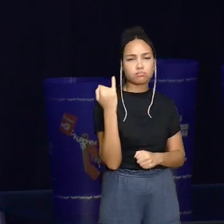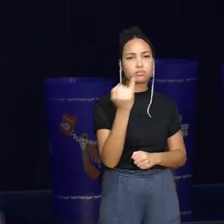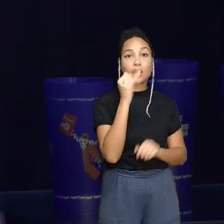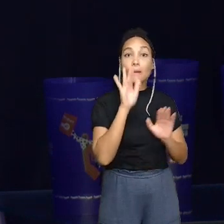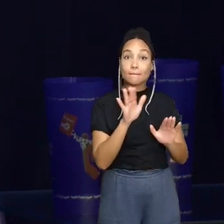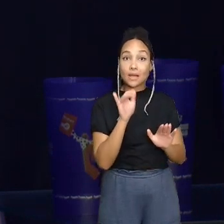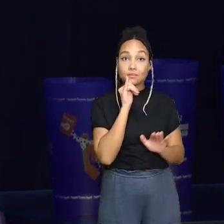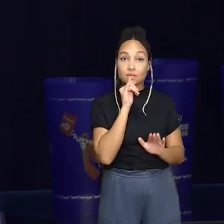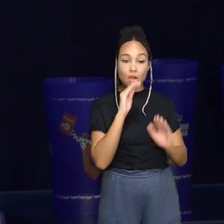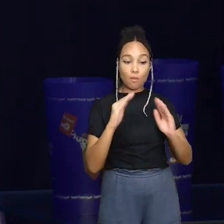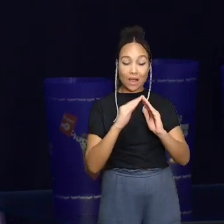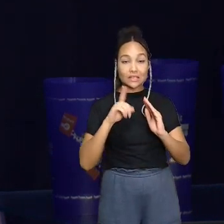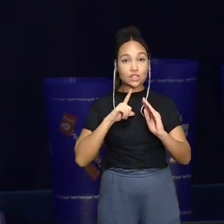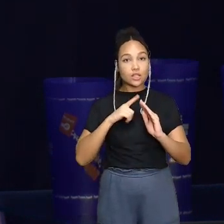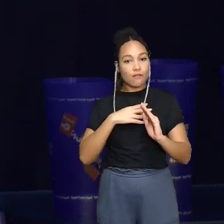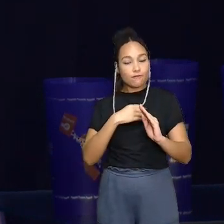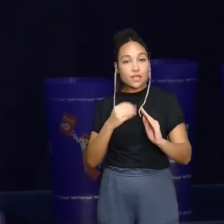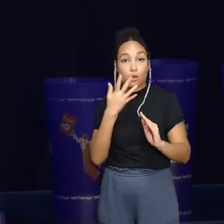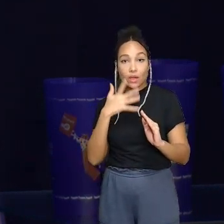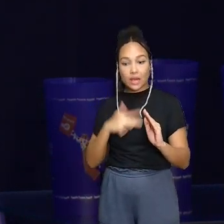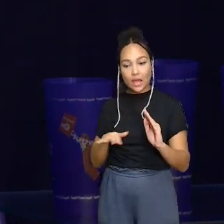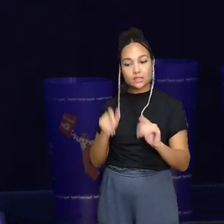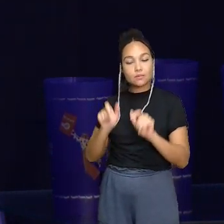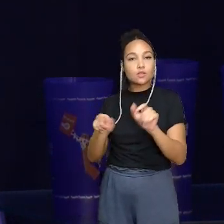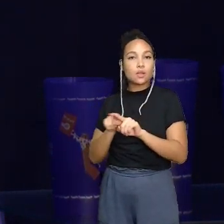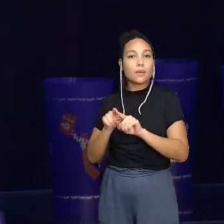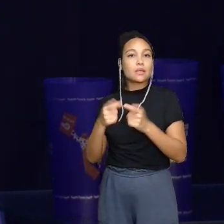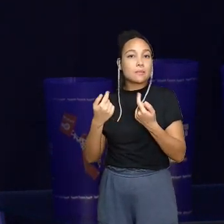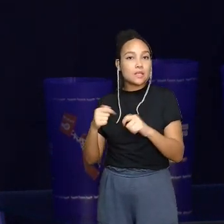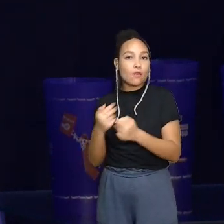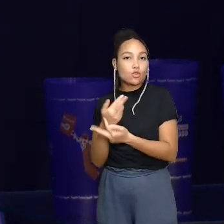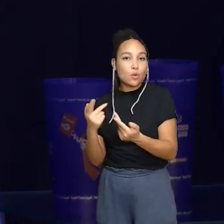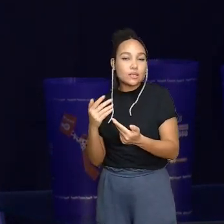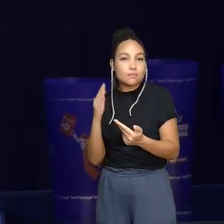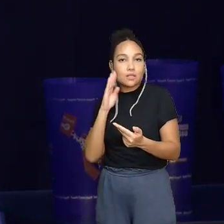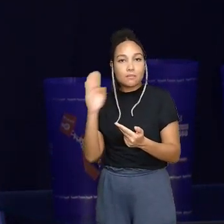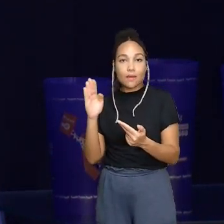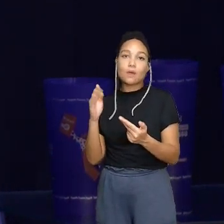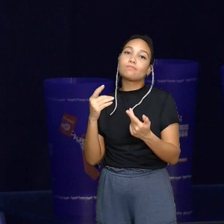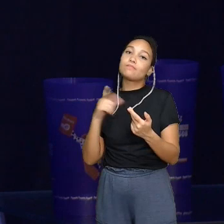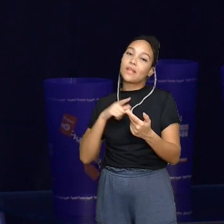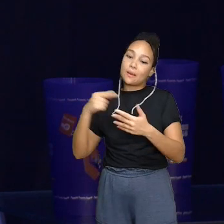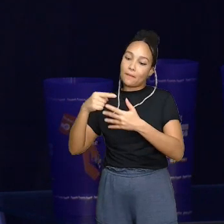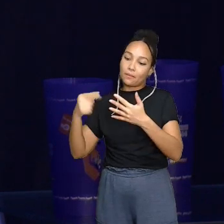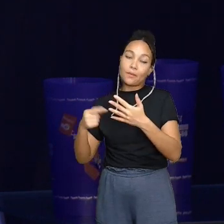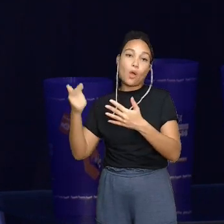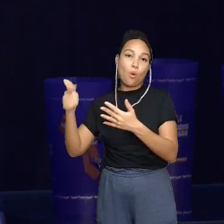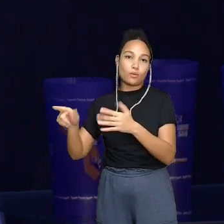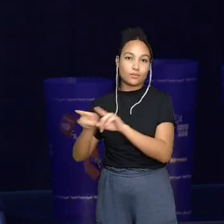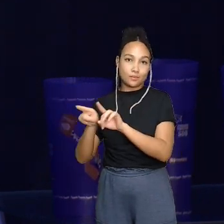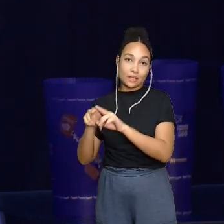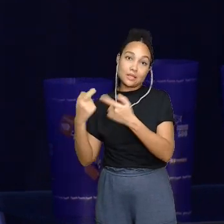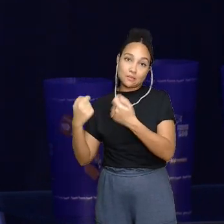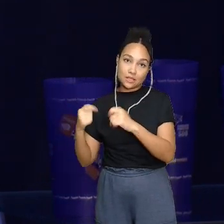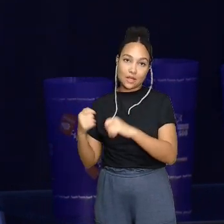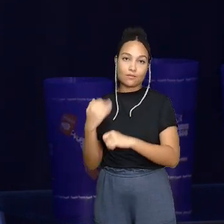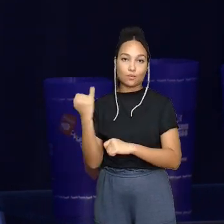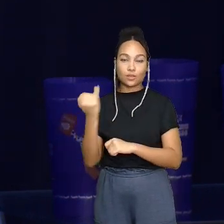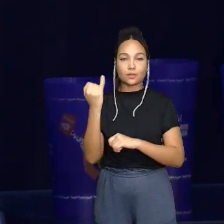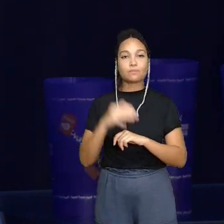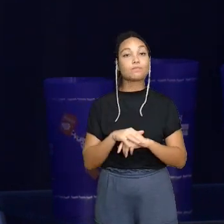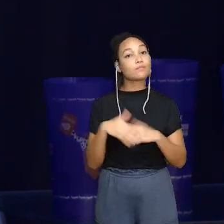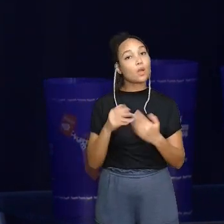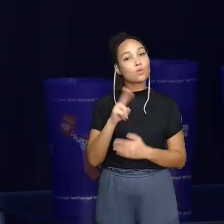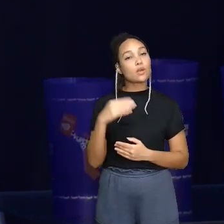crianças, com pessoas com necessidades especiais, existem outras questões que precisam ser atendidas. Com isso, através do Banco